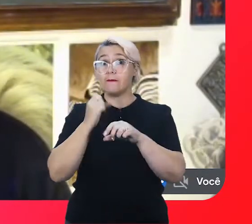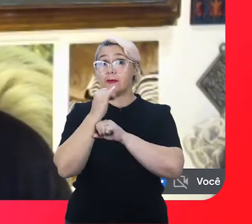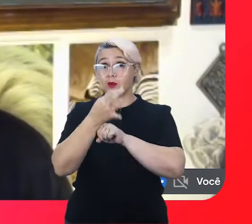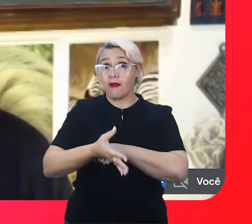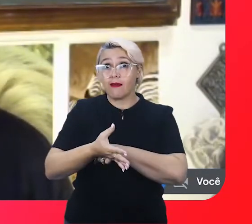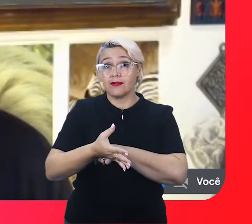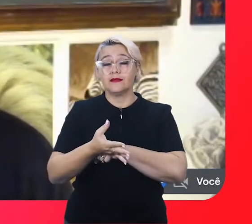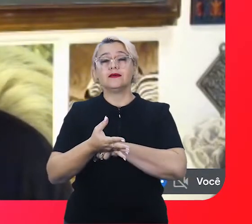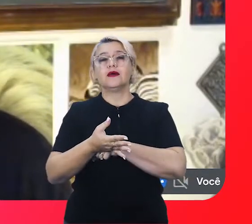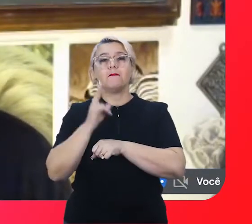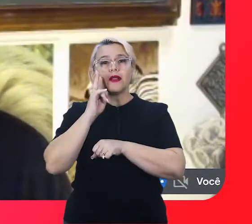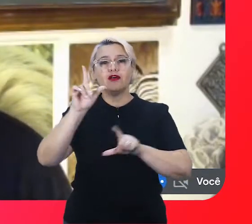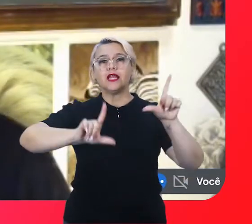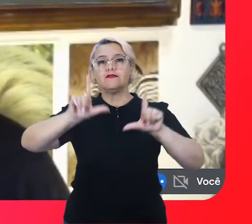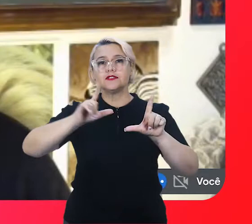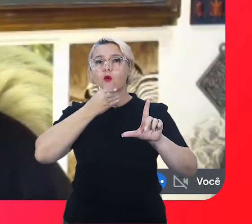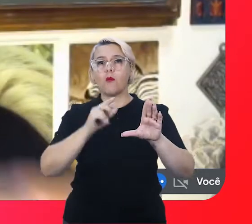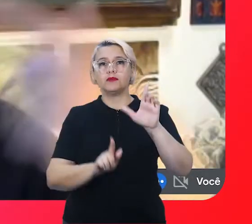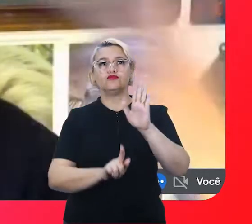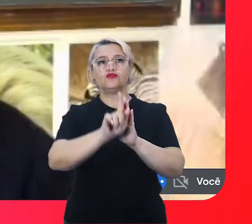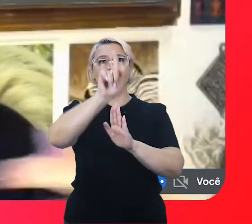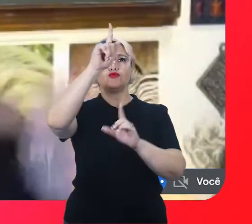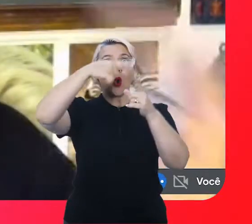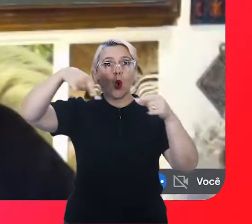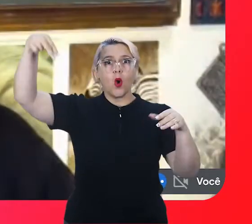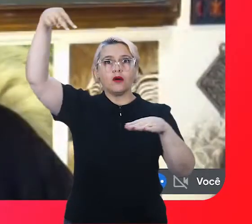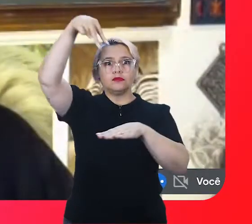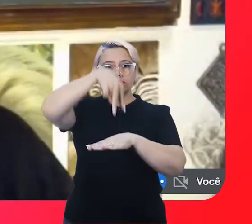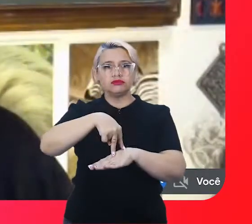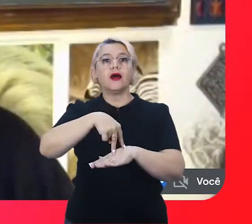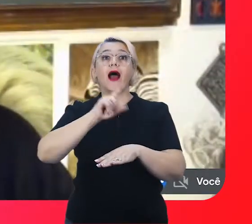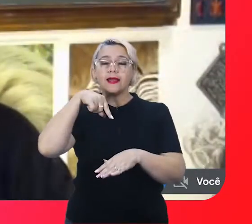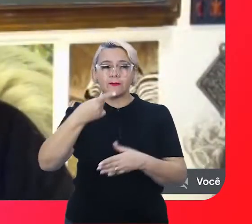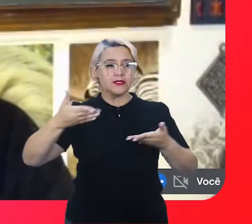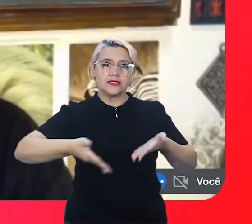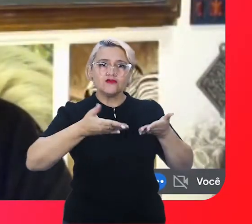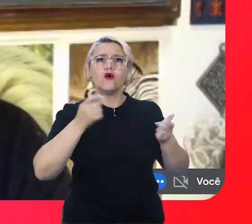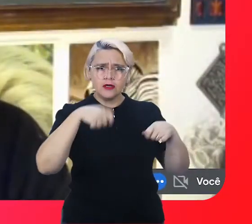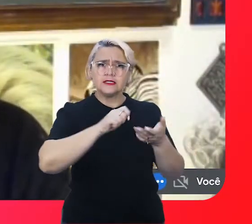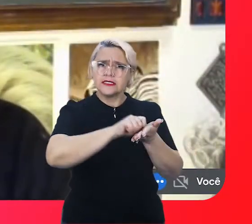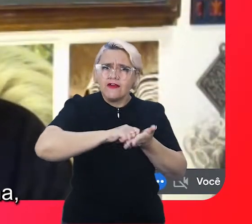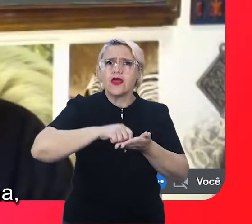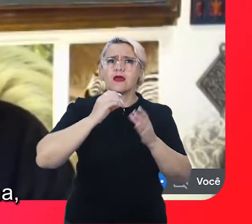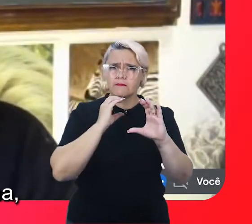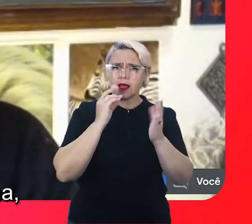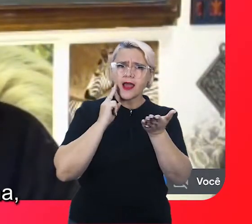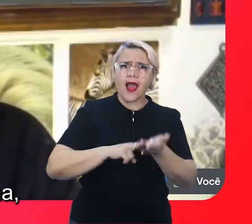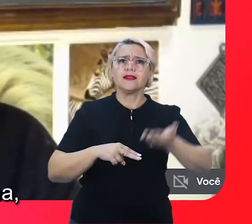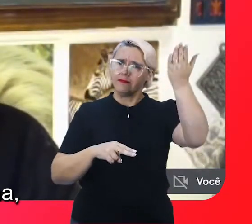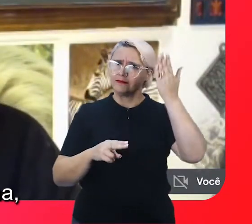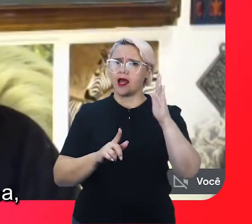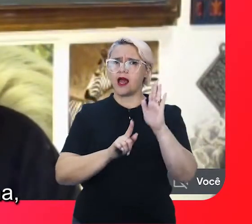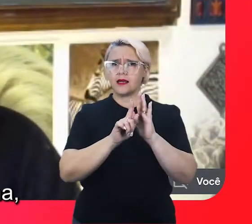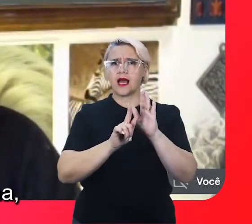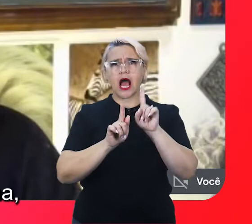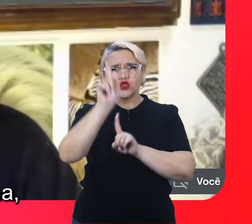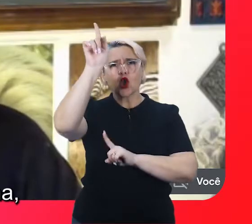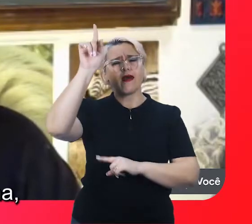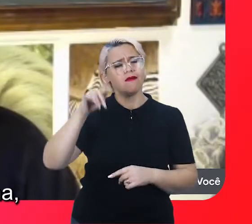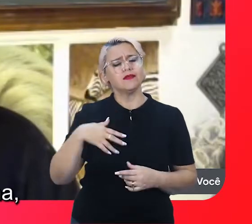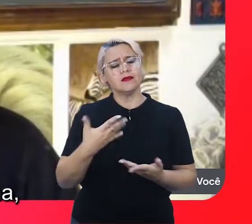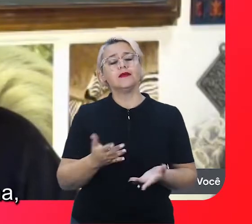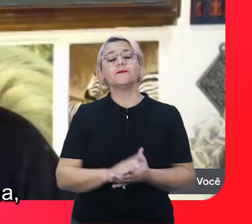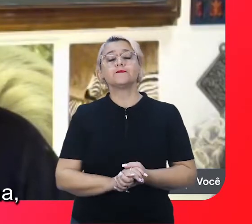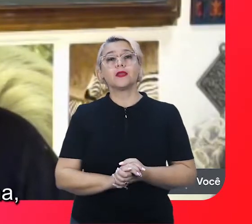madrugada, para ver o Homem na Lua e depois me incentivarem a escrever para eles. Porque quando eu falei que eu queria escrever para os astronautas,